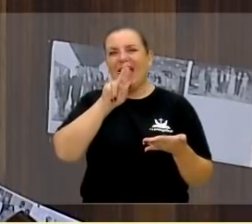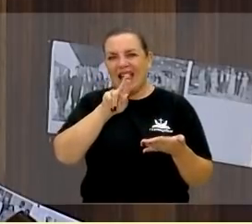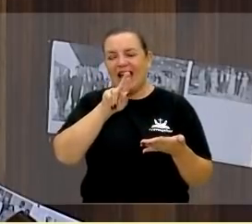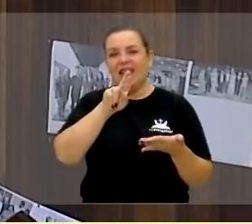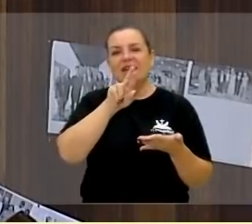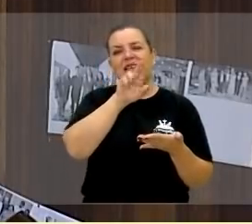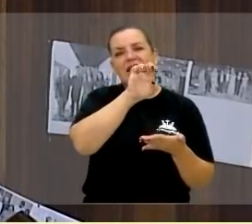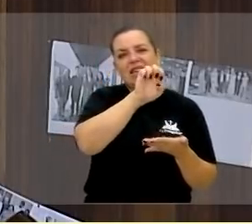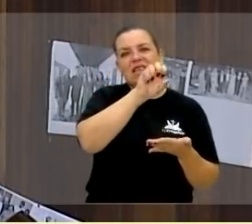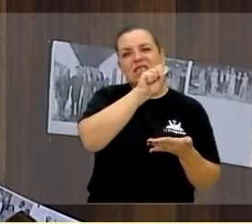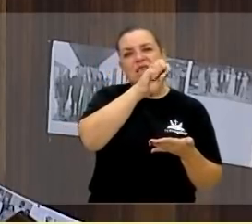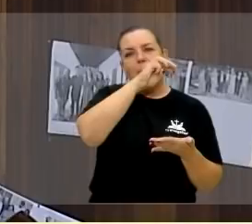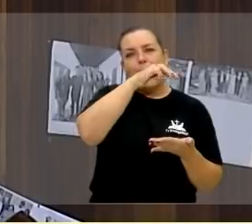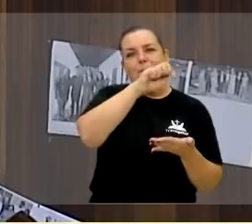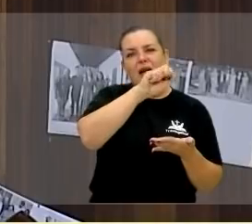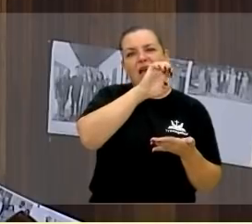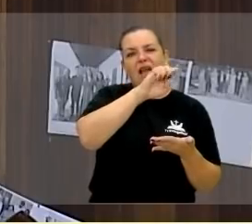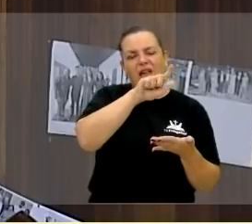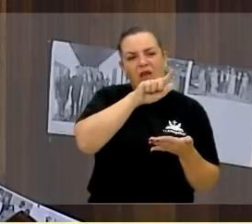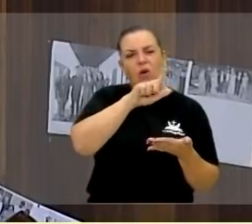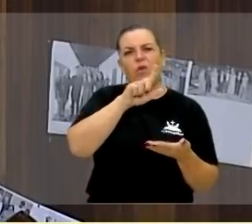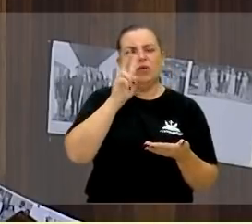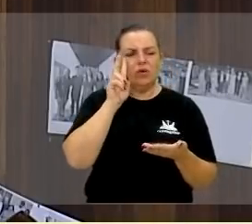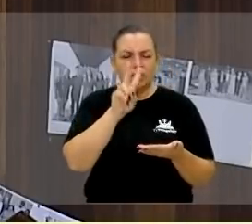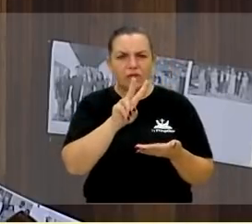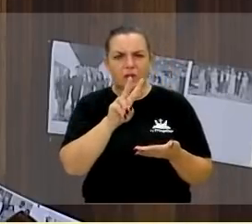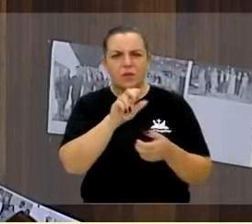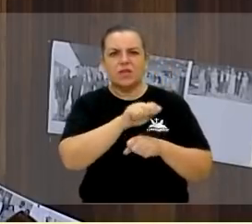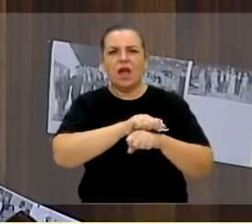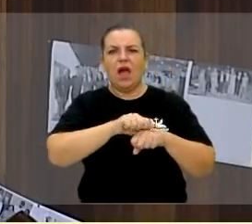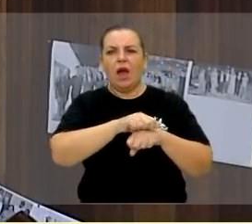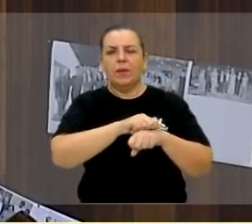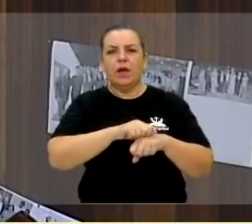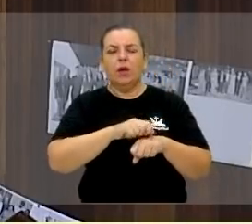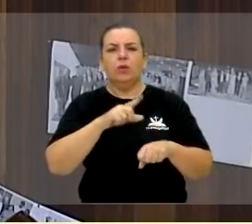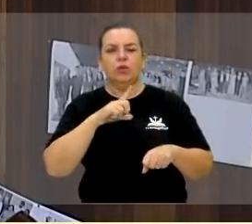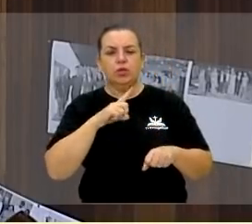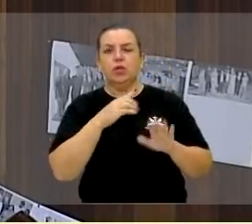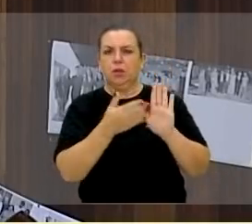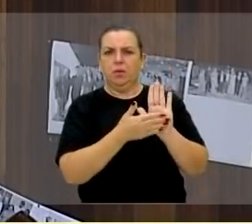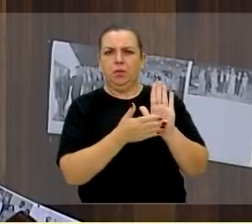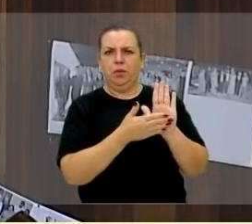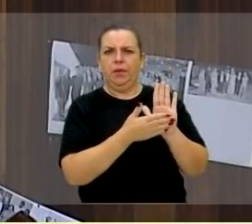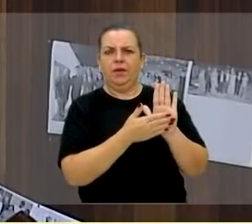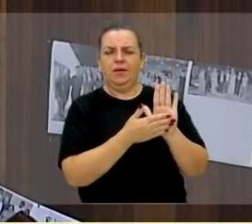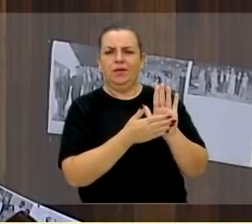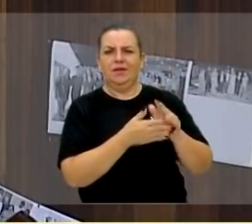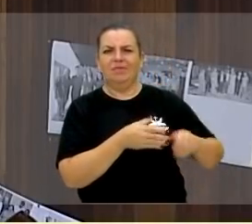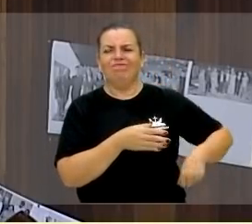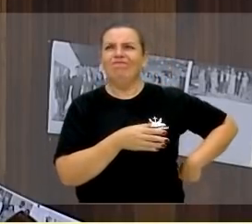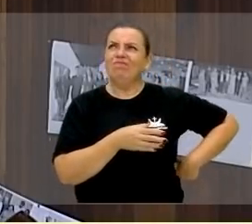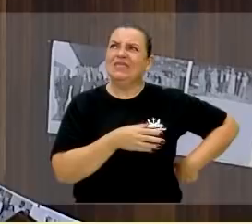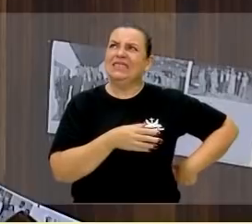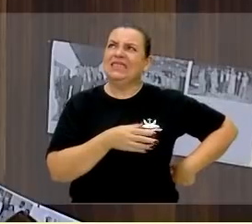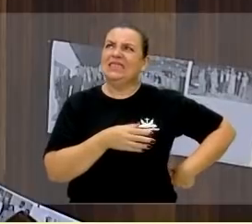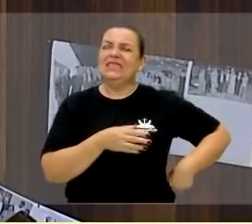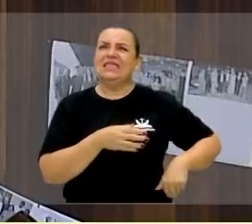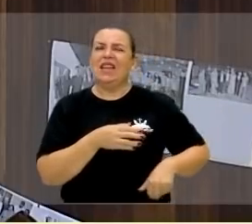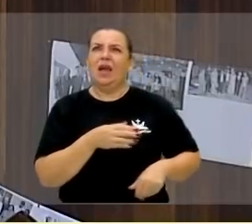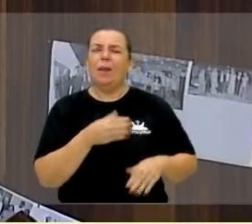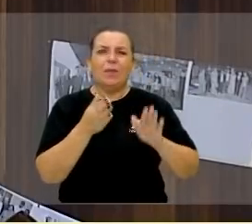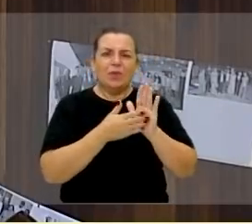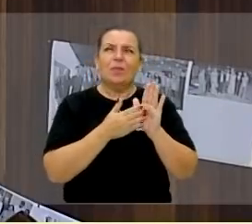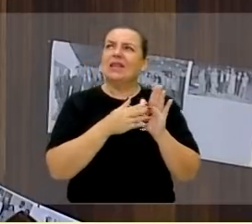vemos Abraão que tinha uma promessa, o Abraão que foi citado na primeira leitura, as duas promessas que